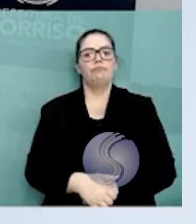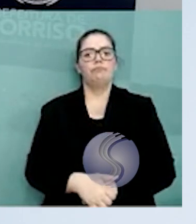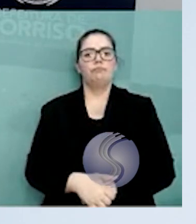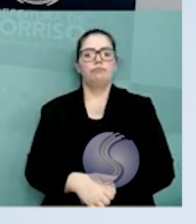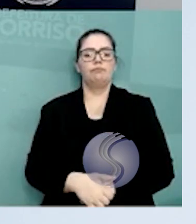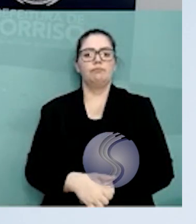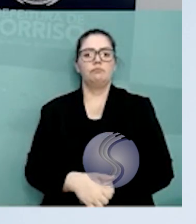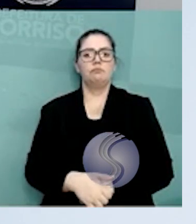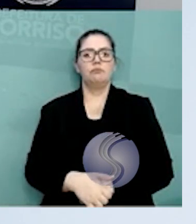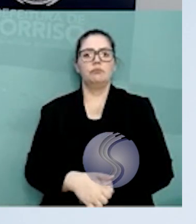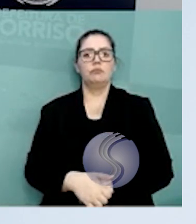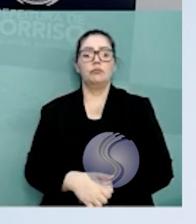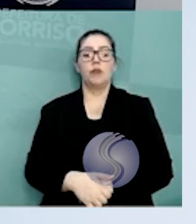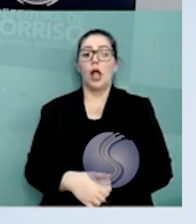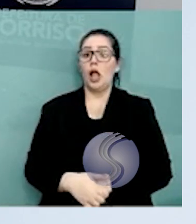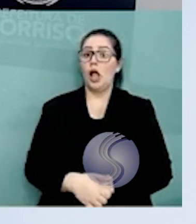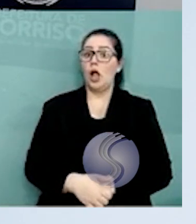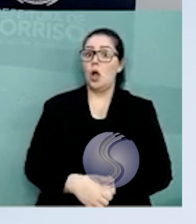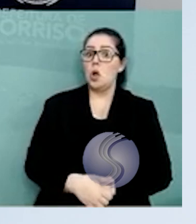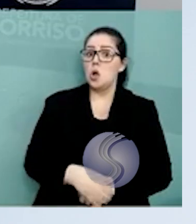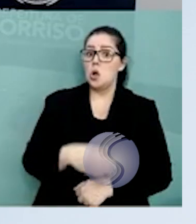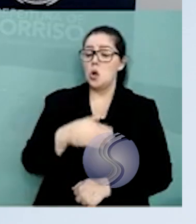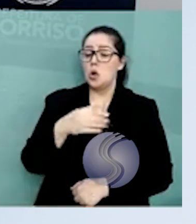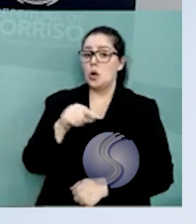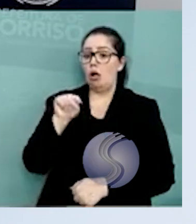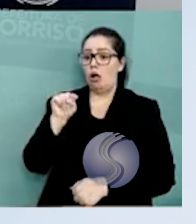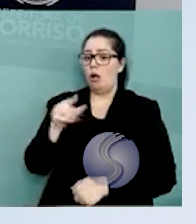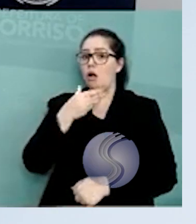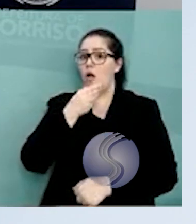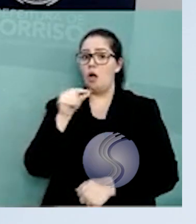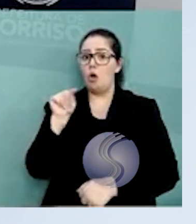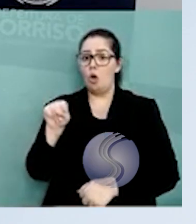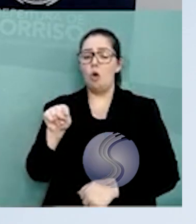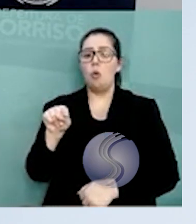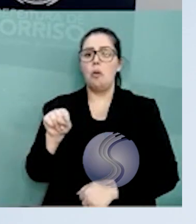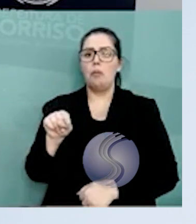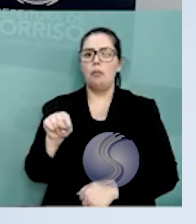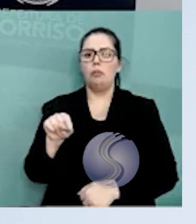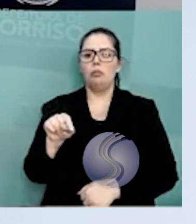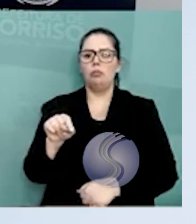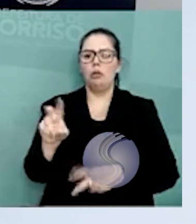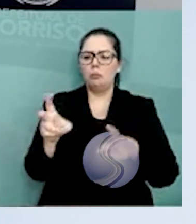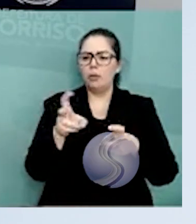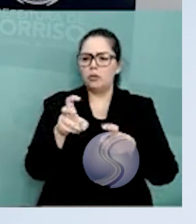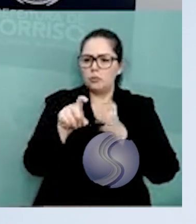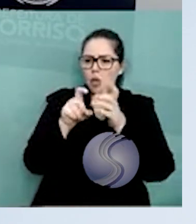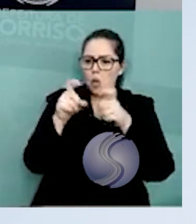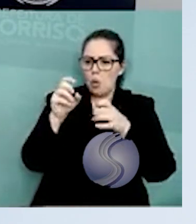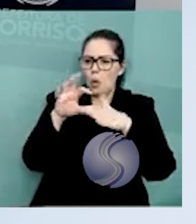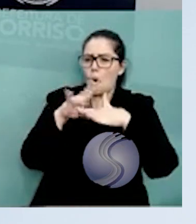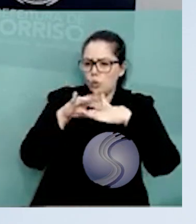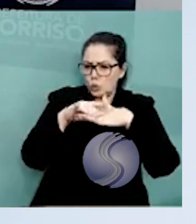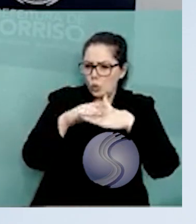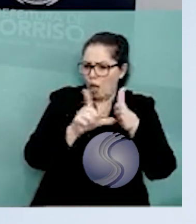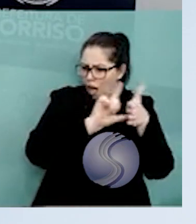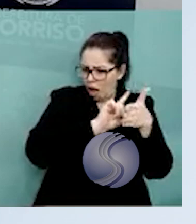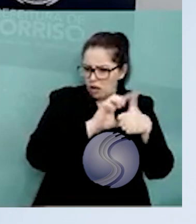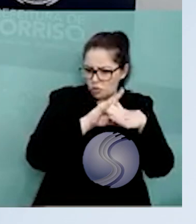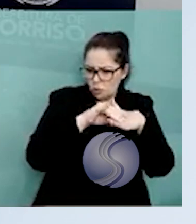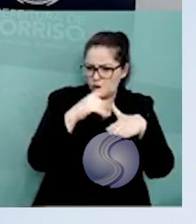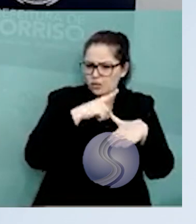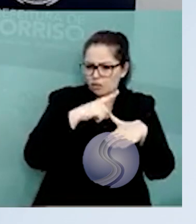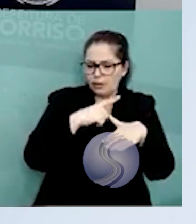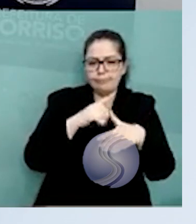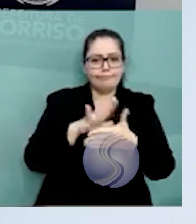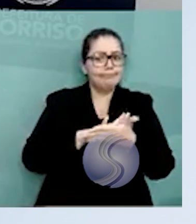não há nenhuma comorbidade, não há nada que diga ali no prontuário médico que ele tinha algum problema de saúde. E